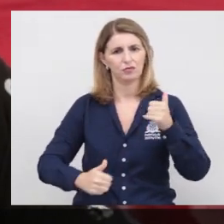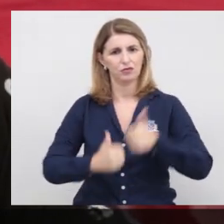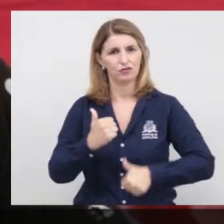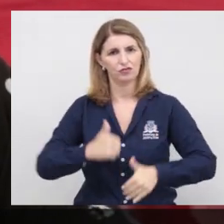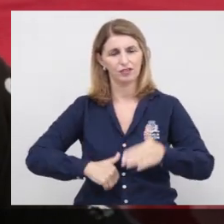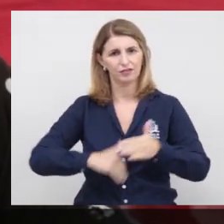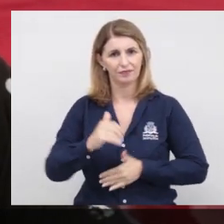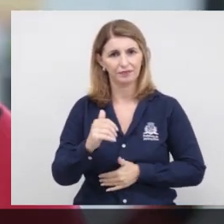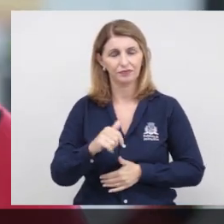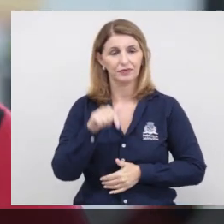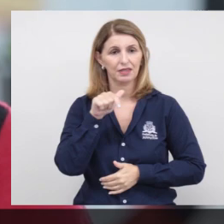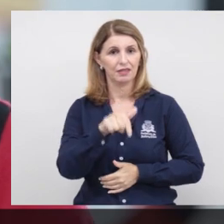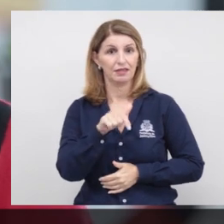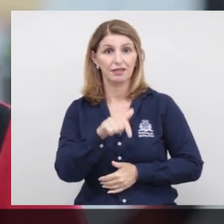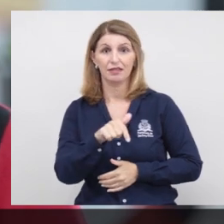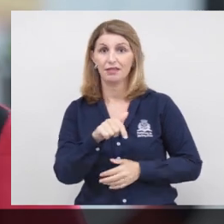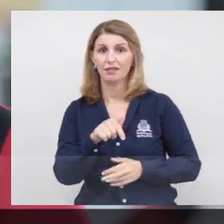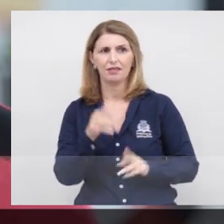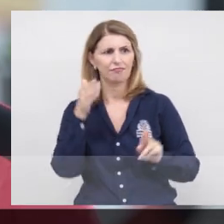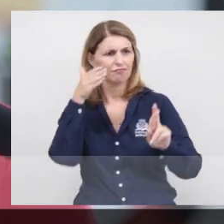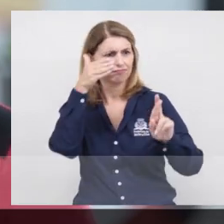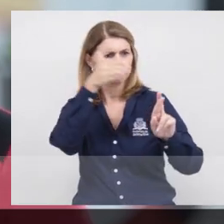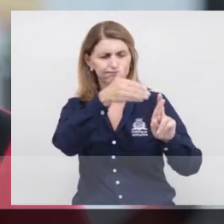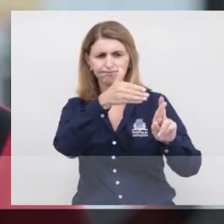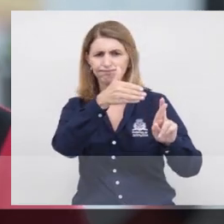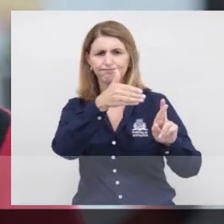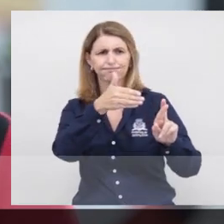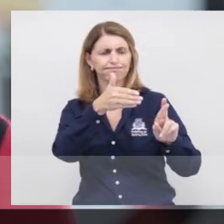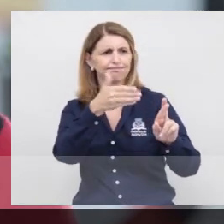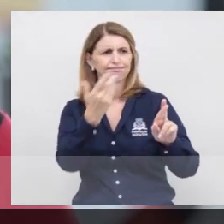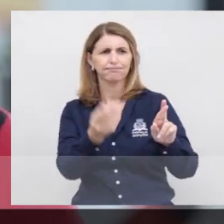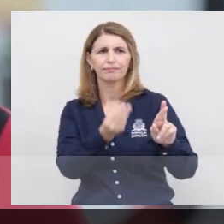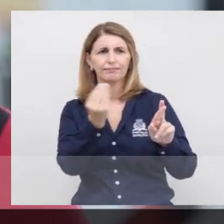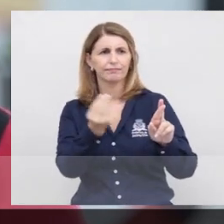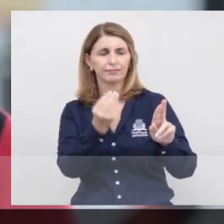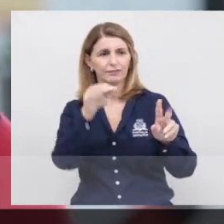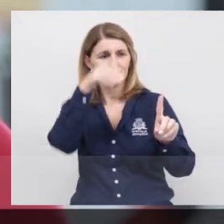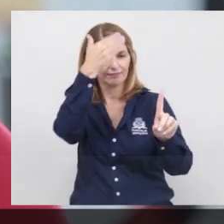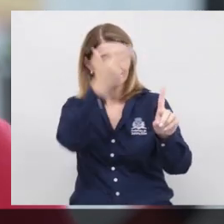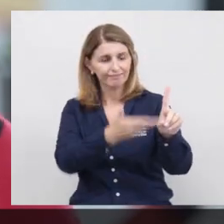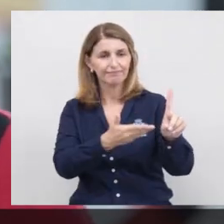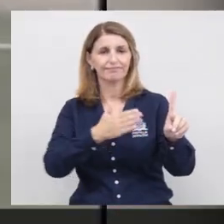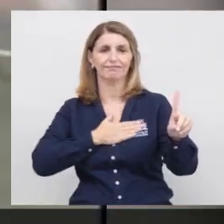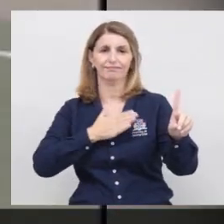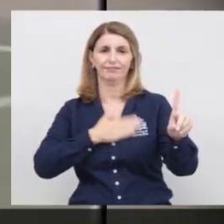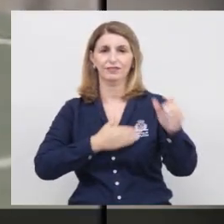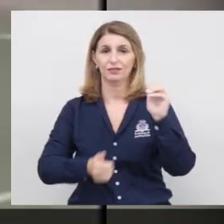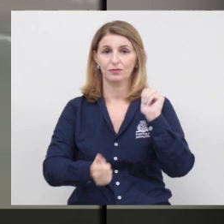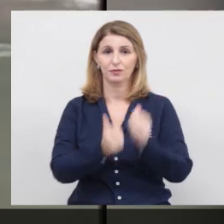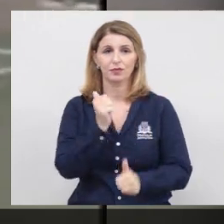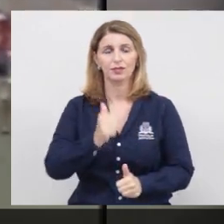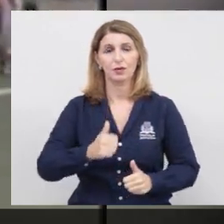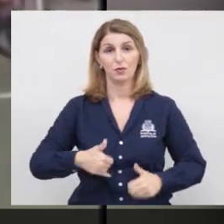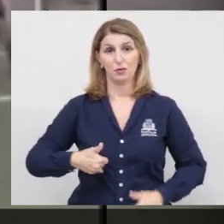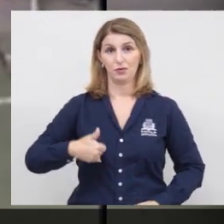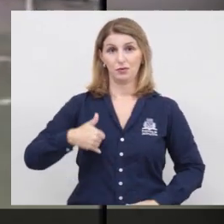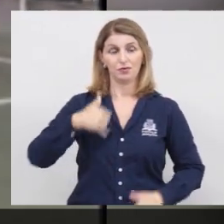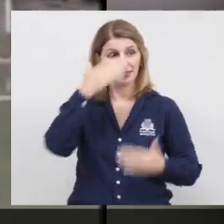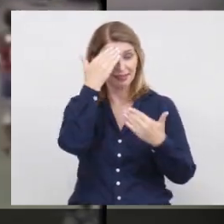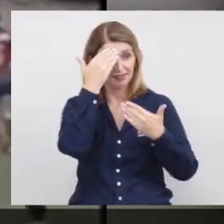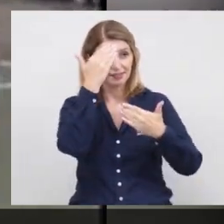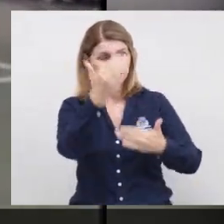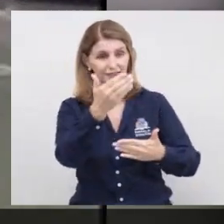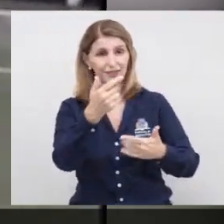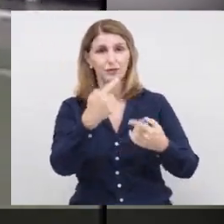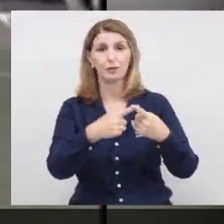ótimo jogador e o nardela passou a ser o marido dessa torcida né dessa cidade né no meio do esporte eu fico muito orgulhoso e agradecido